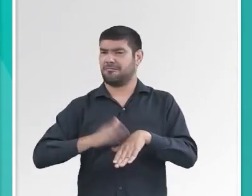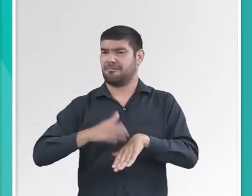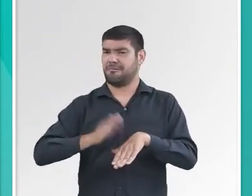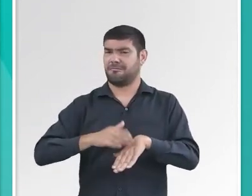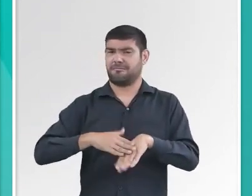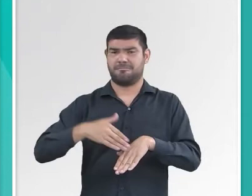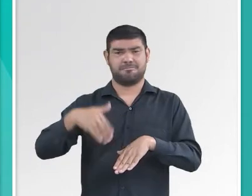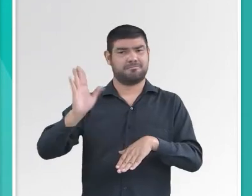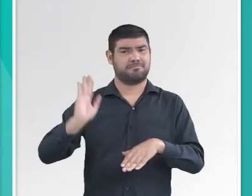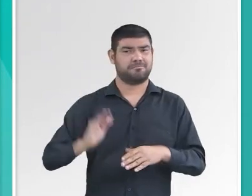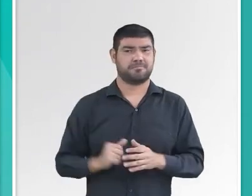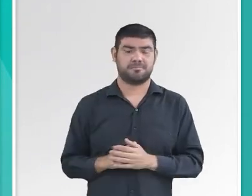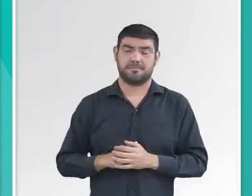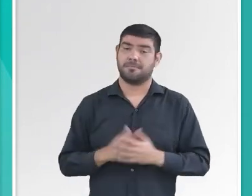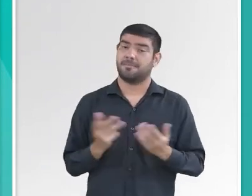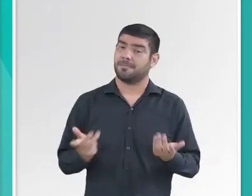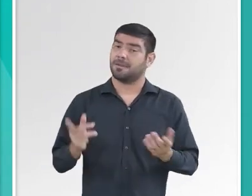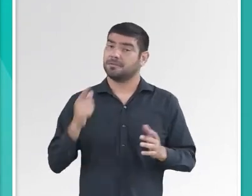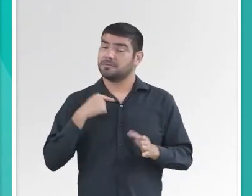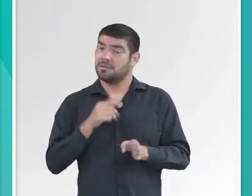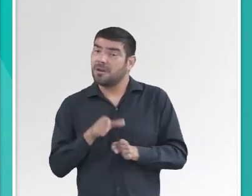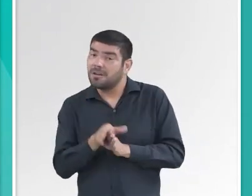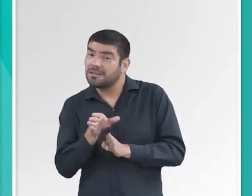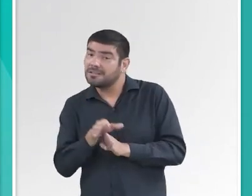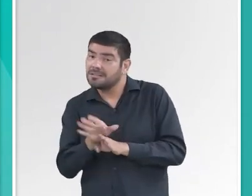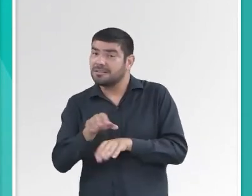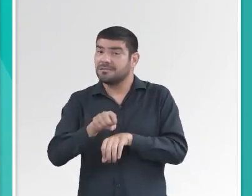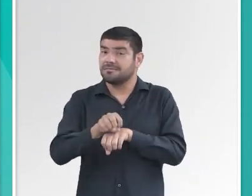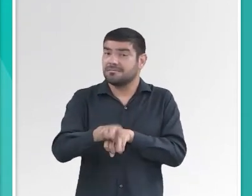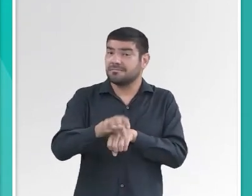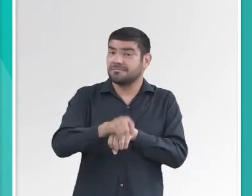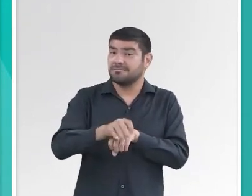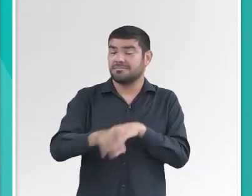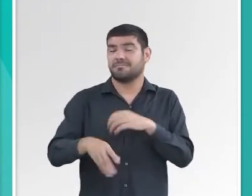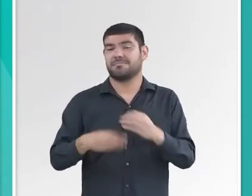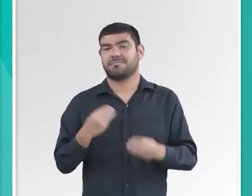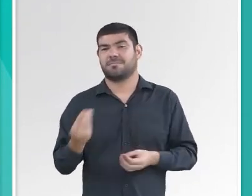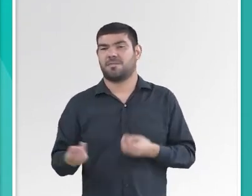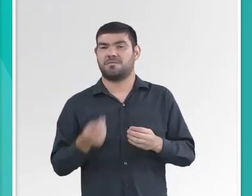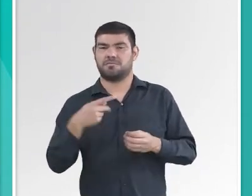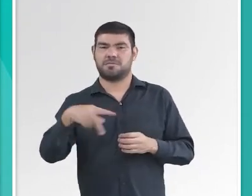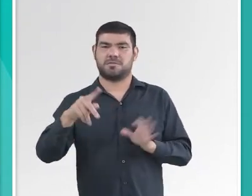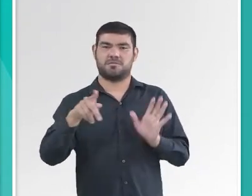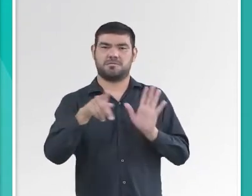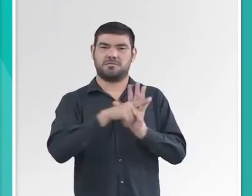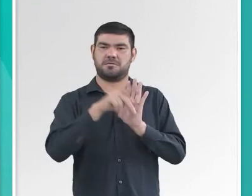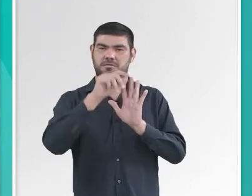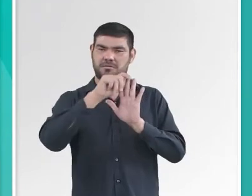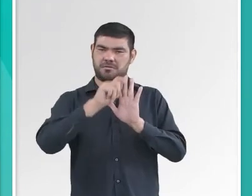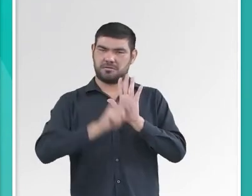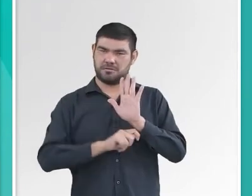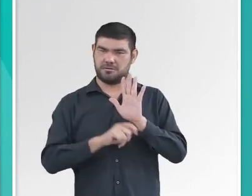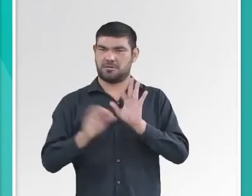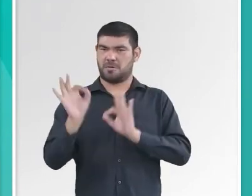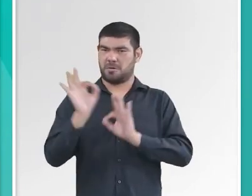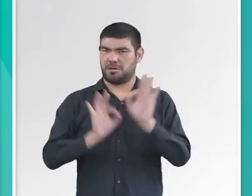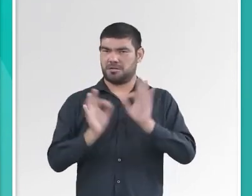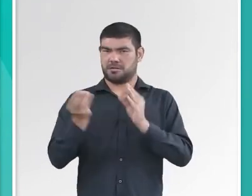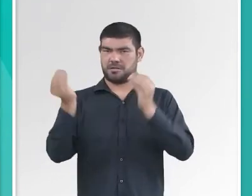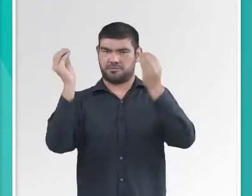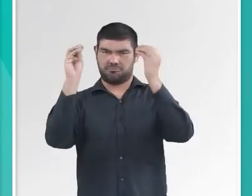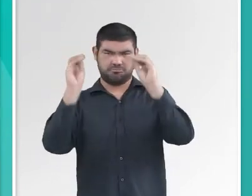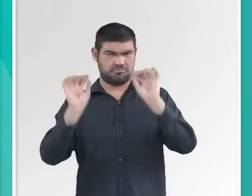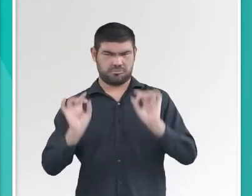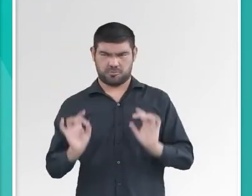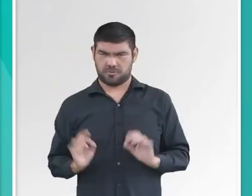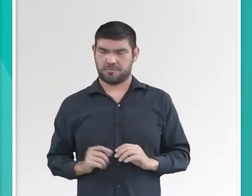livre para produzir, mas estamos orientando para que você faça o seu texto aí organizado, assim, com esses elementos. Então, a gente já